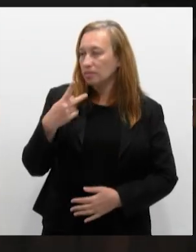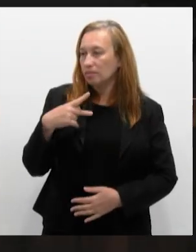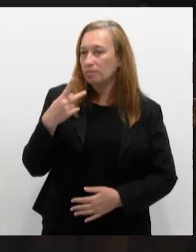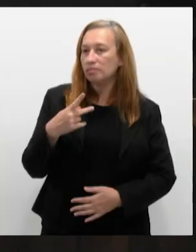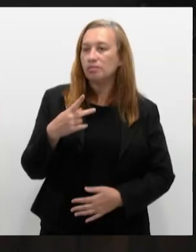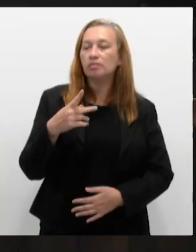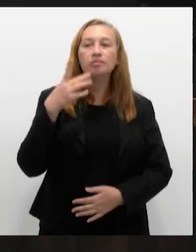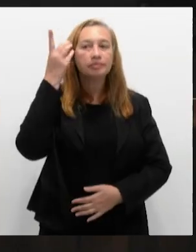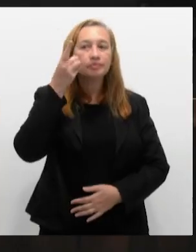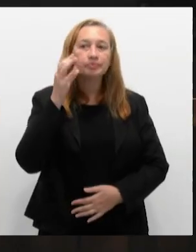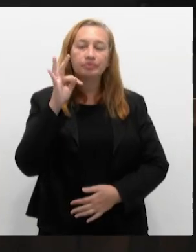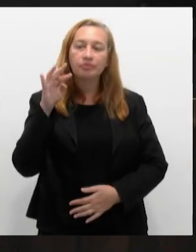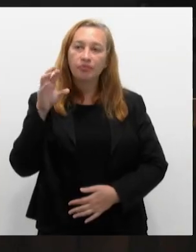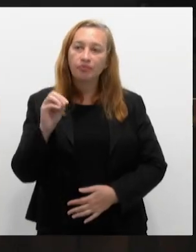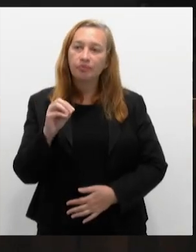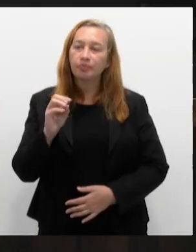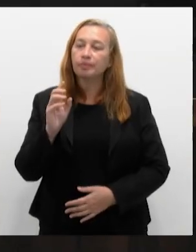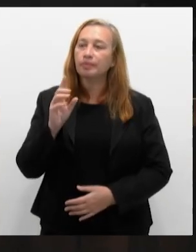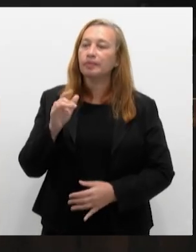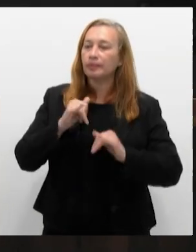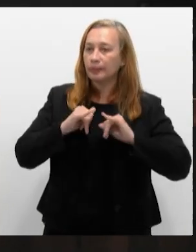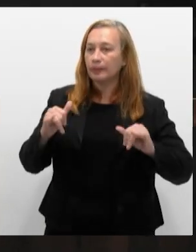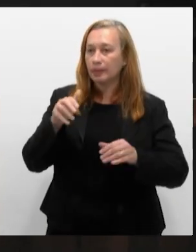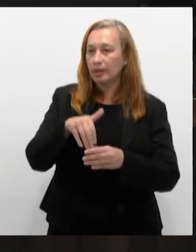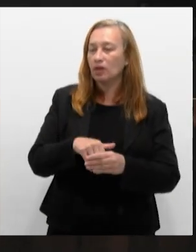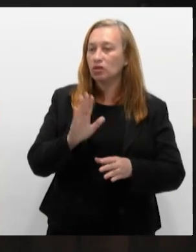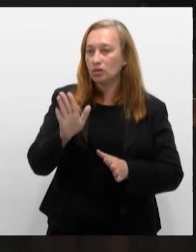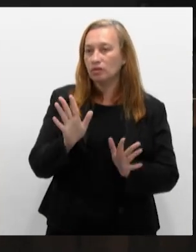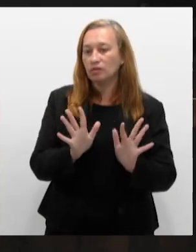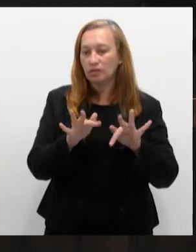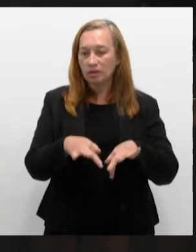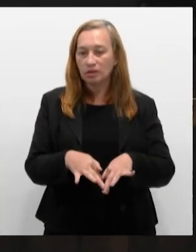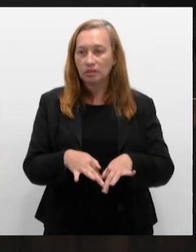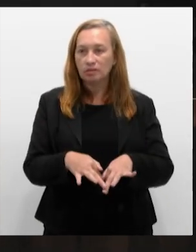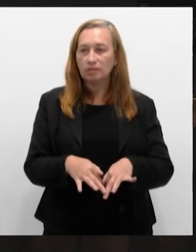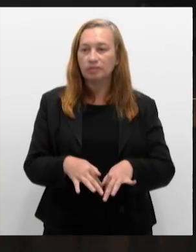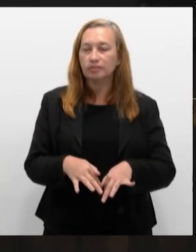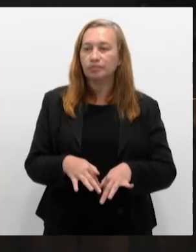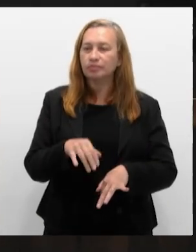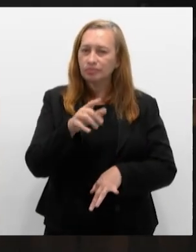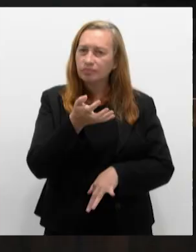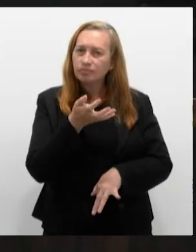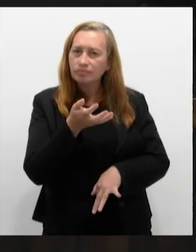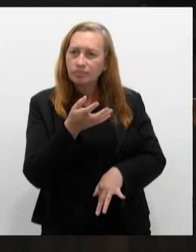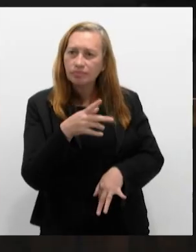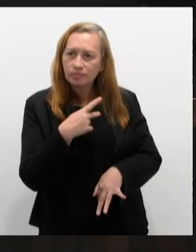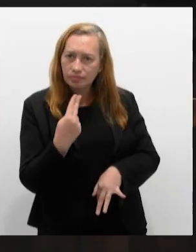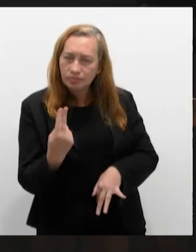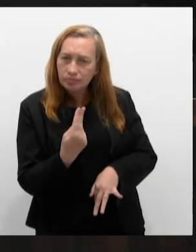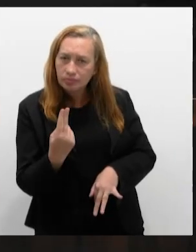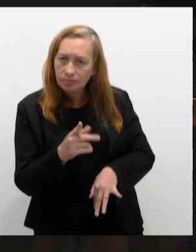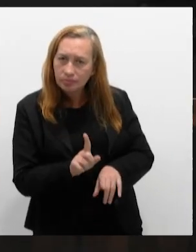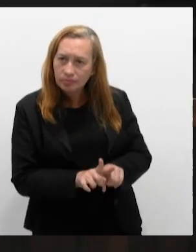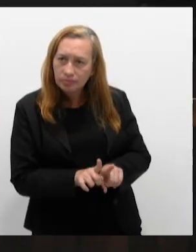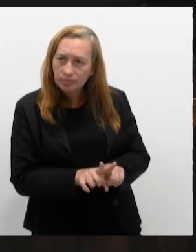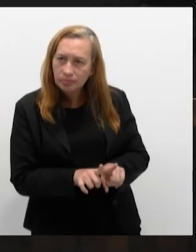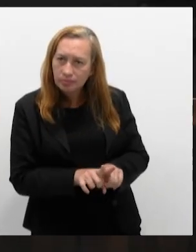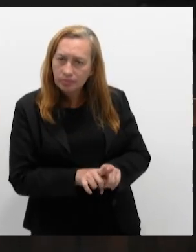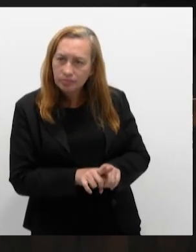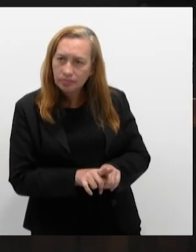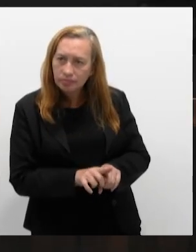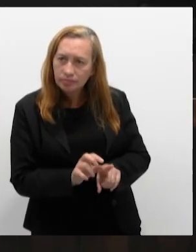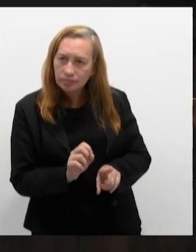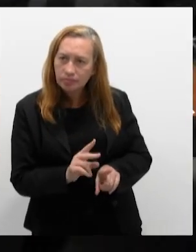Silva. Para a declaração de voto. Deixa eu só concluir a votação então, Célia, por favor. Você queria a coautoria? Foi.